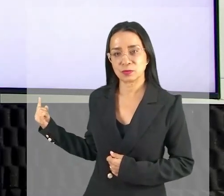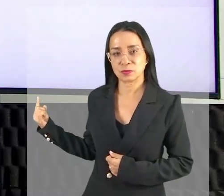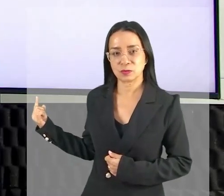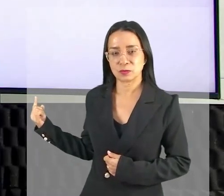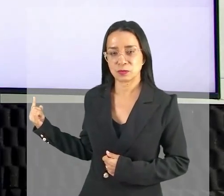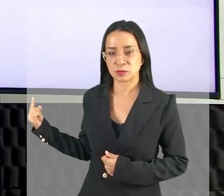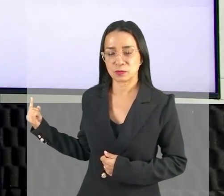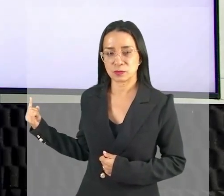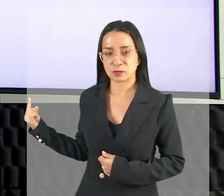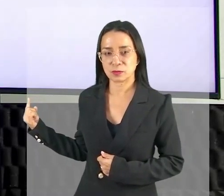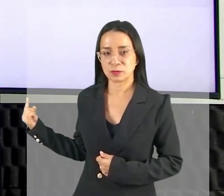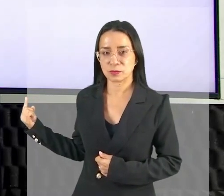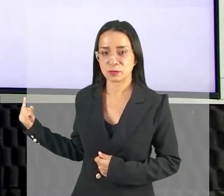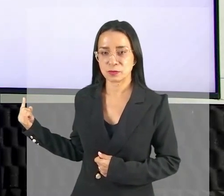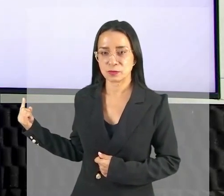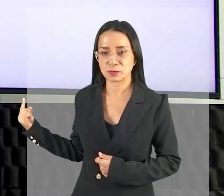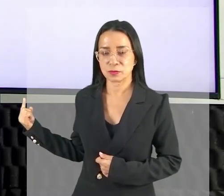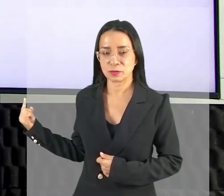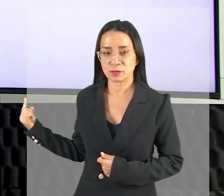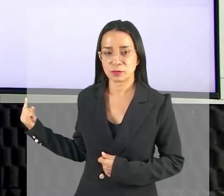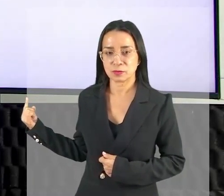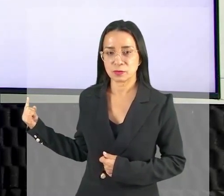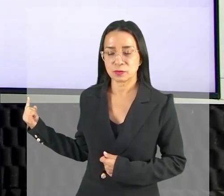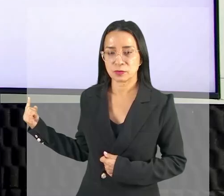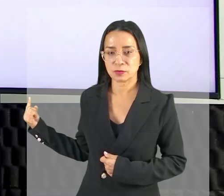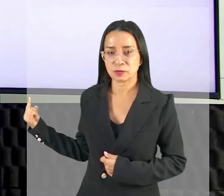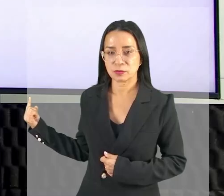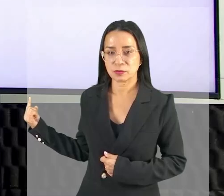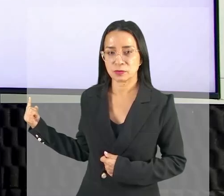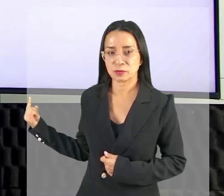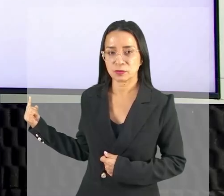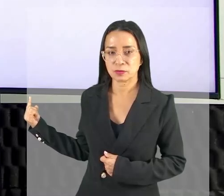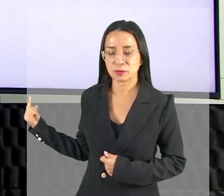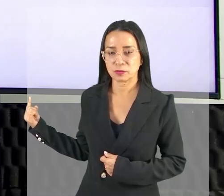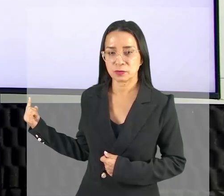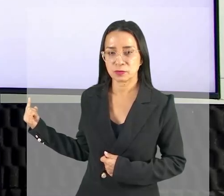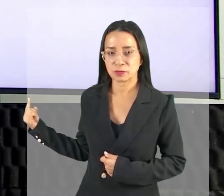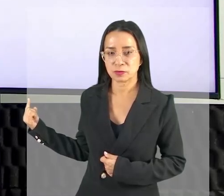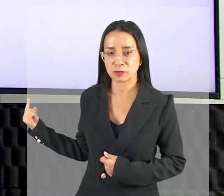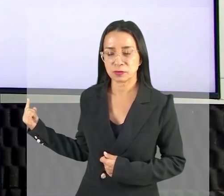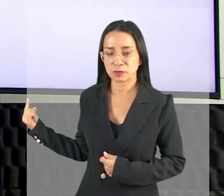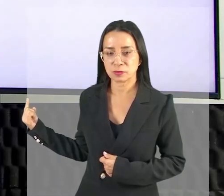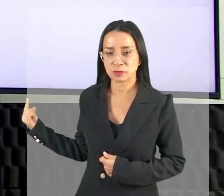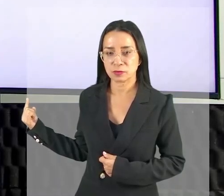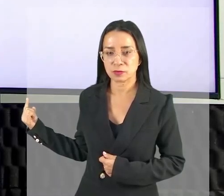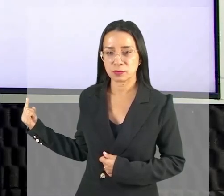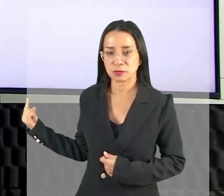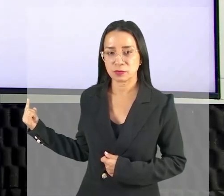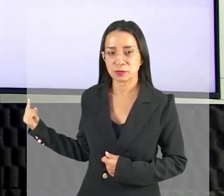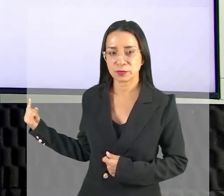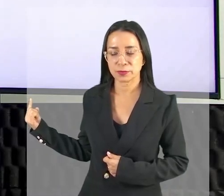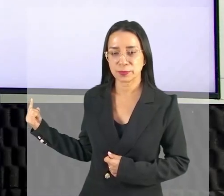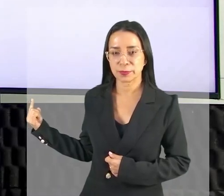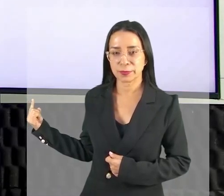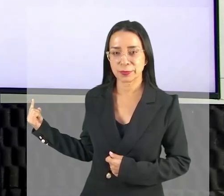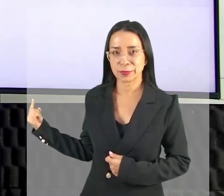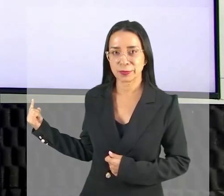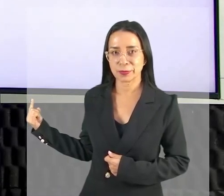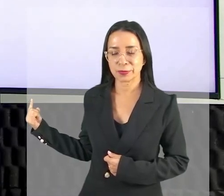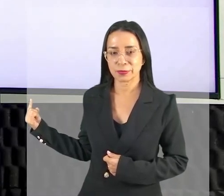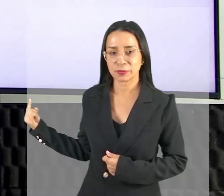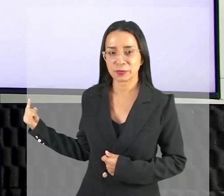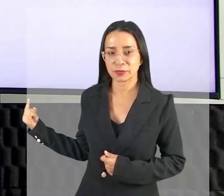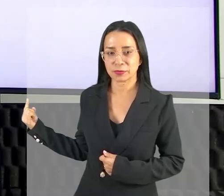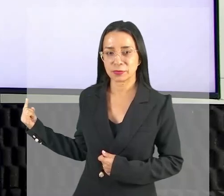o manejo dos recursos naturais de modo a promover o desenvolvimento econômico e, ao mesmo tempo, a conservação